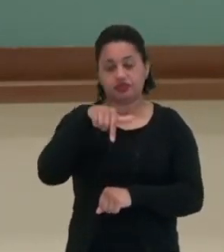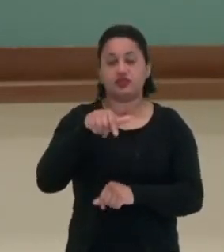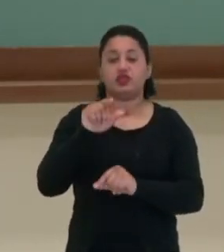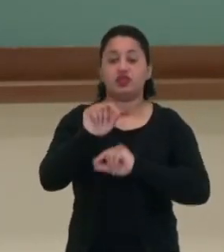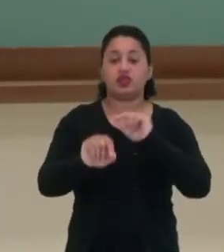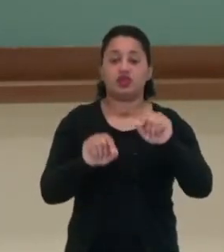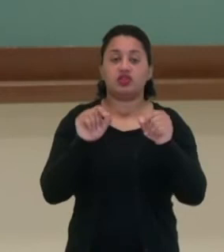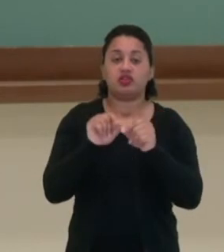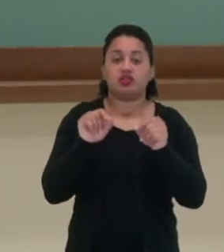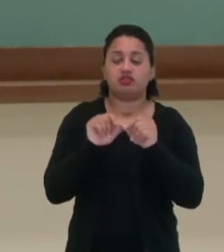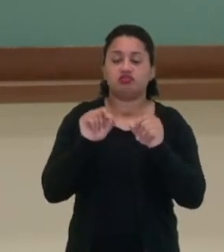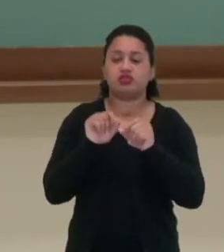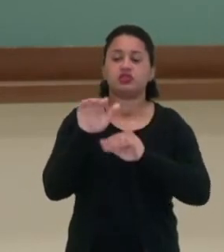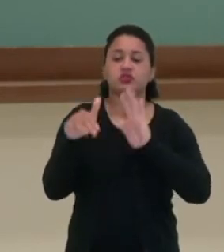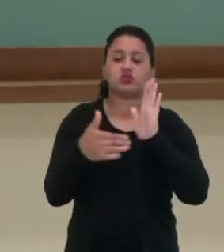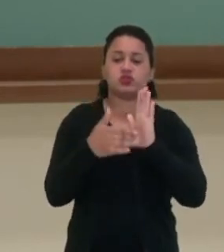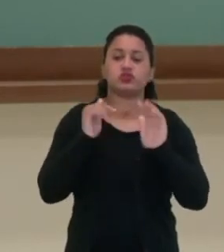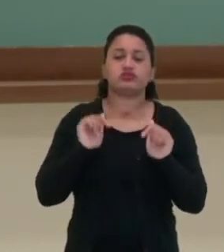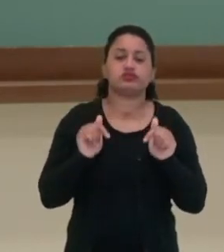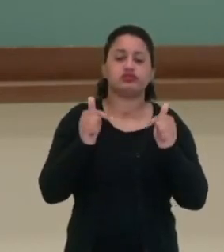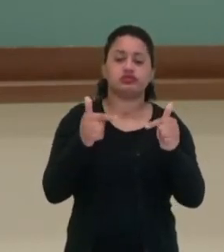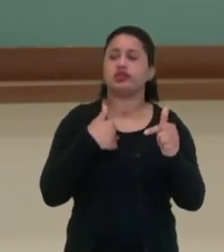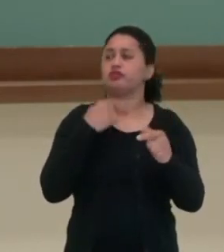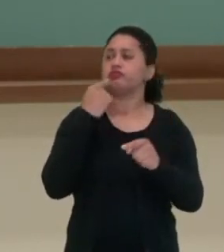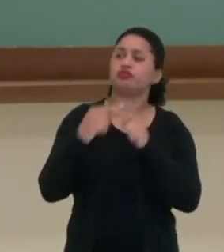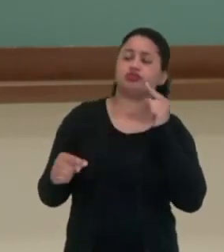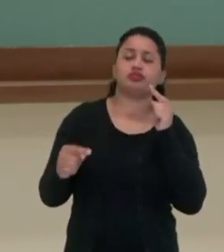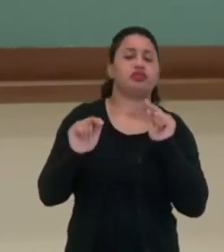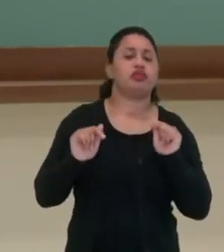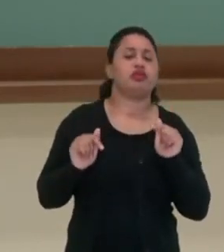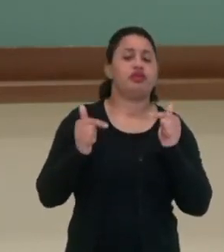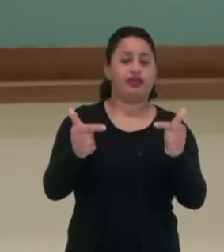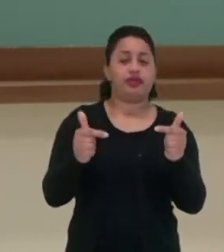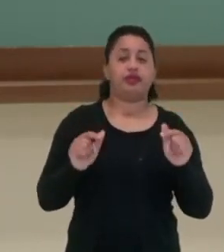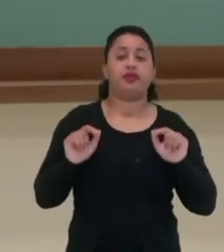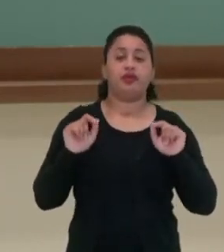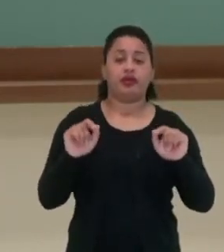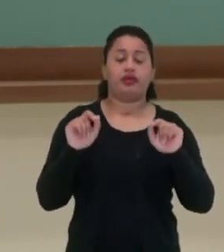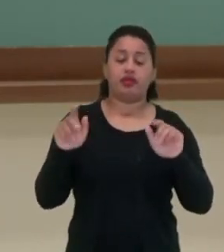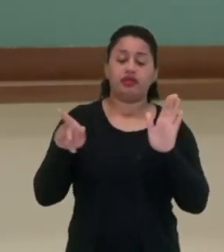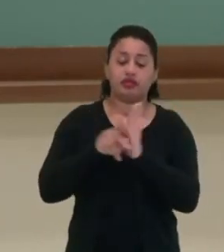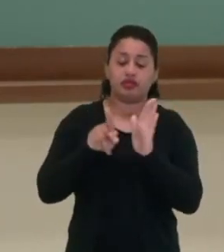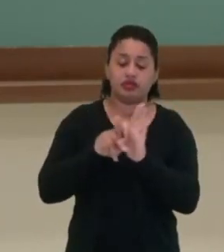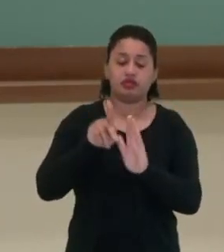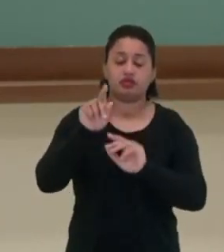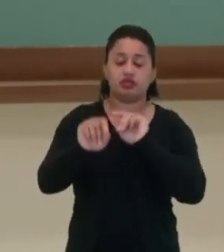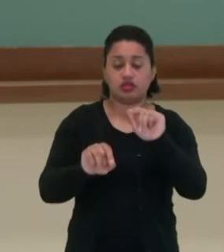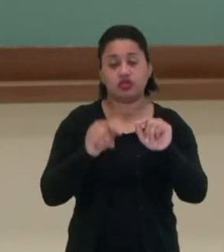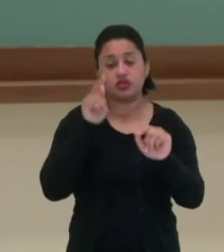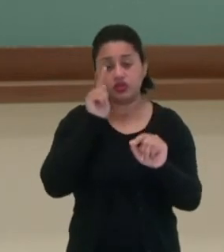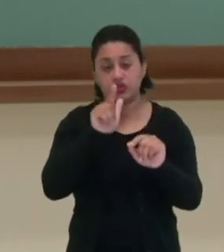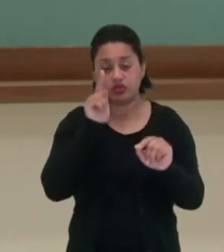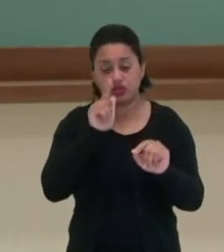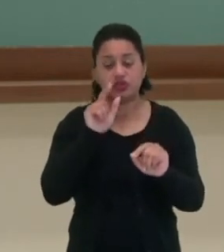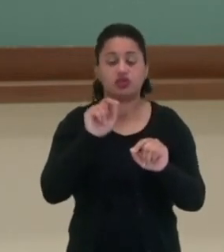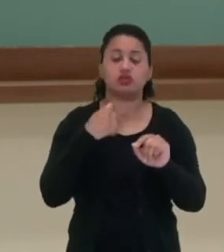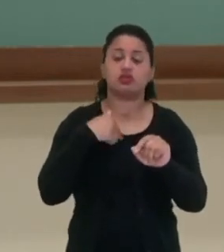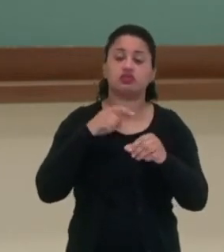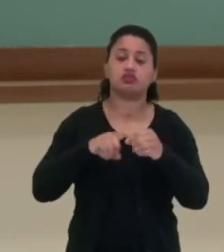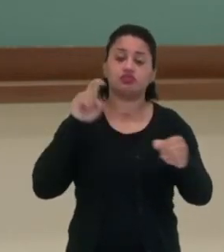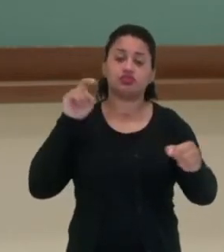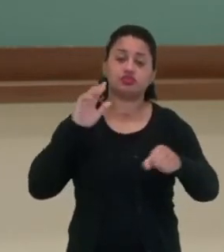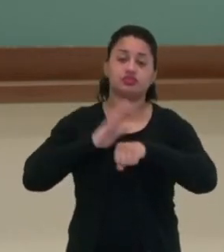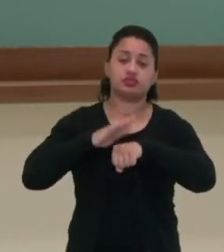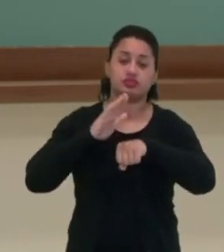que, reprimindo toda e qualquer ação, todo e qualquer ato que venha a pleitear essa